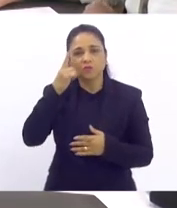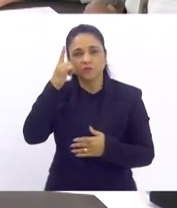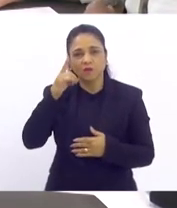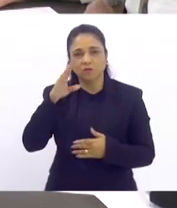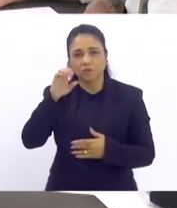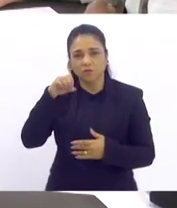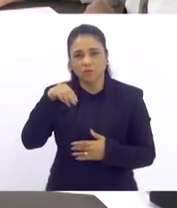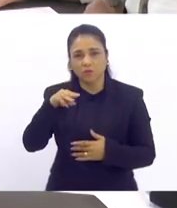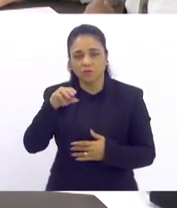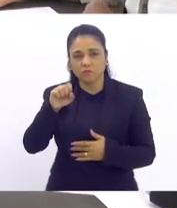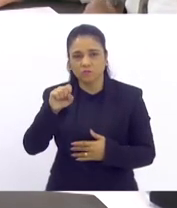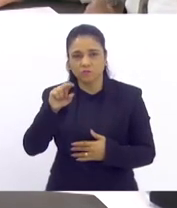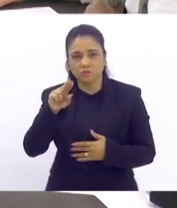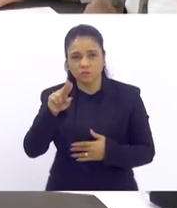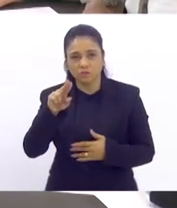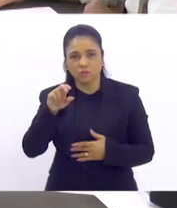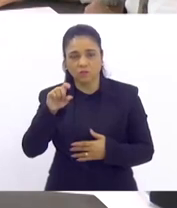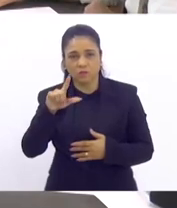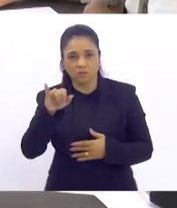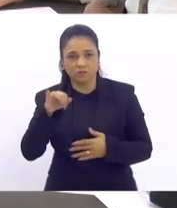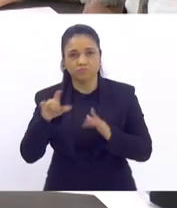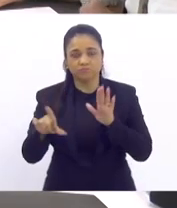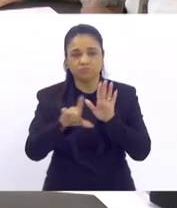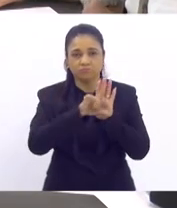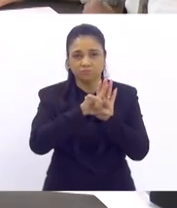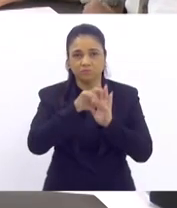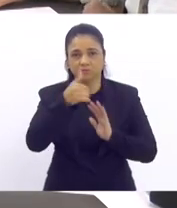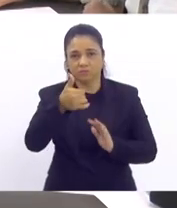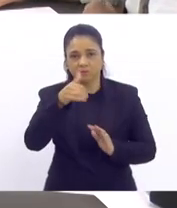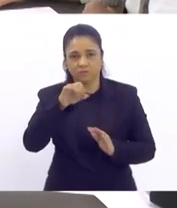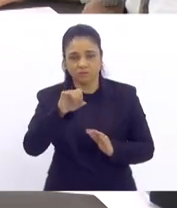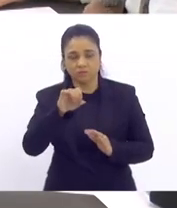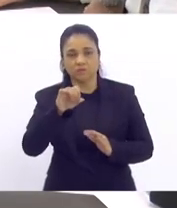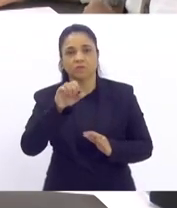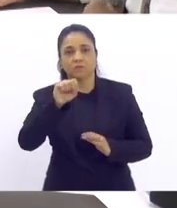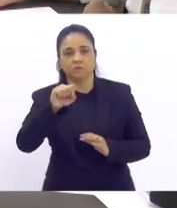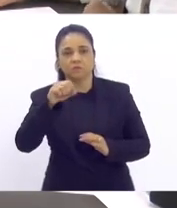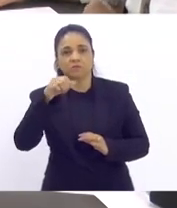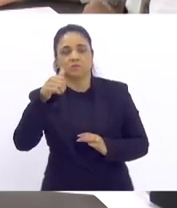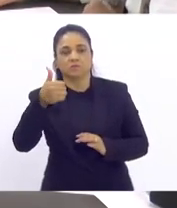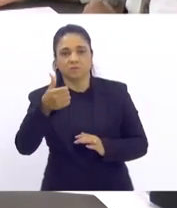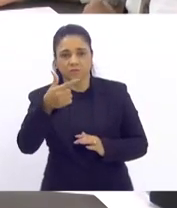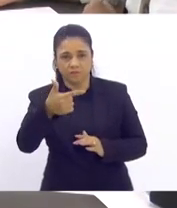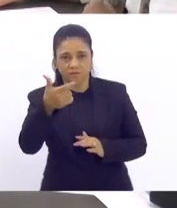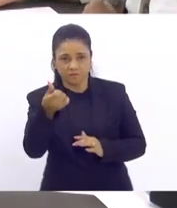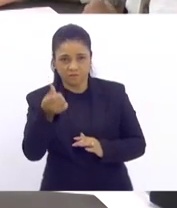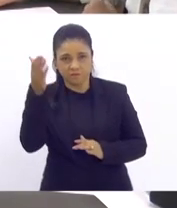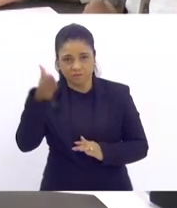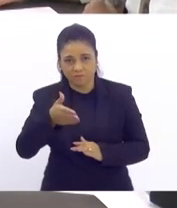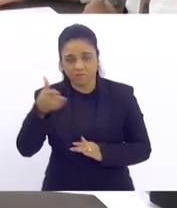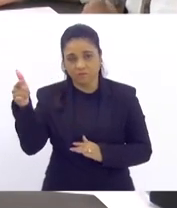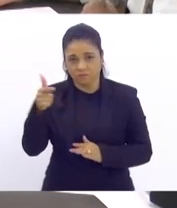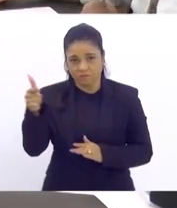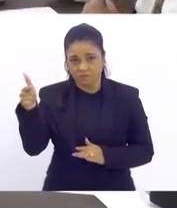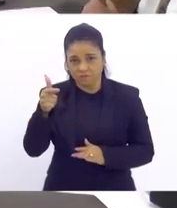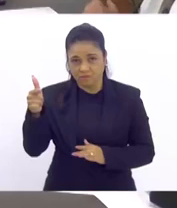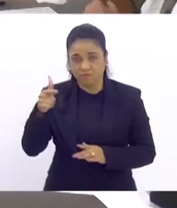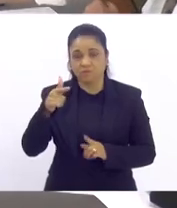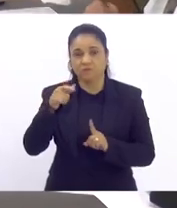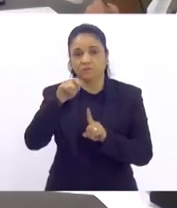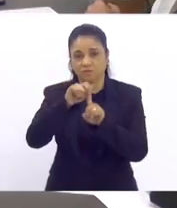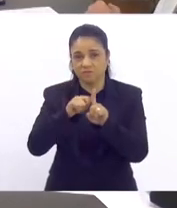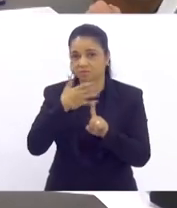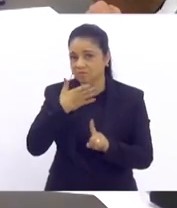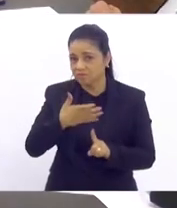cozzolino a lei 10.826 de 2022 de dezembro dispõe sobre